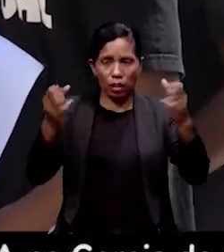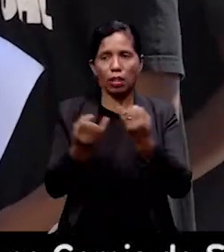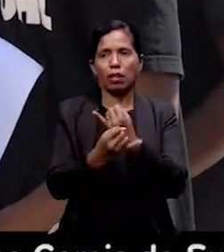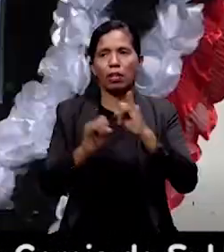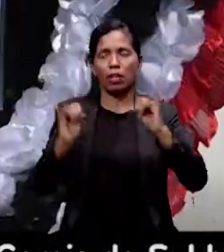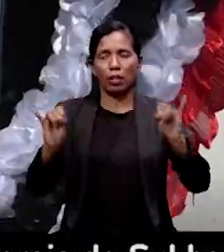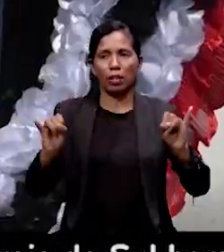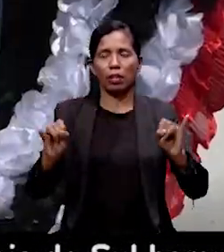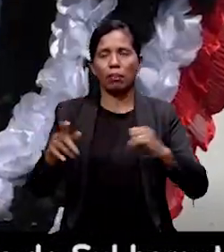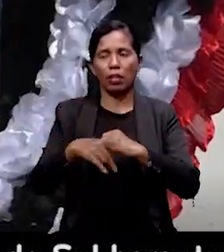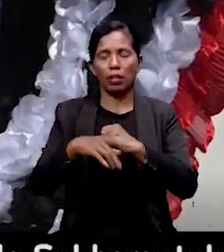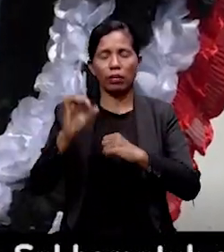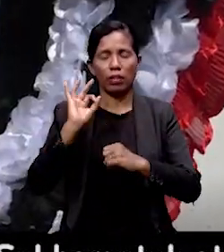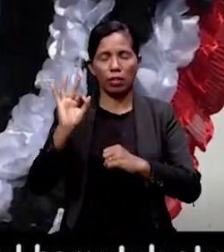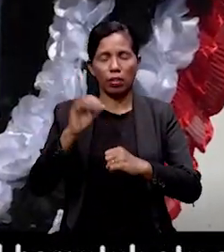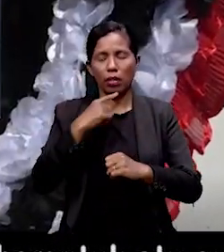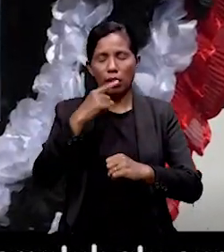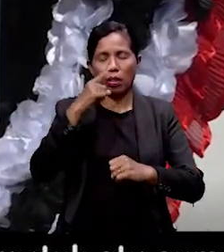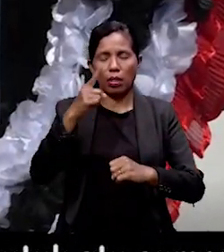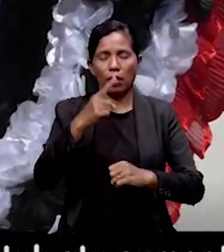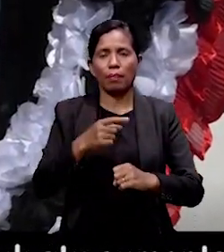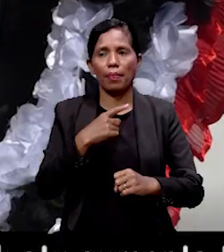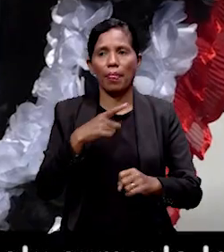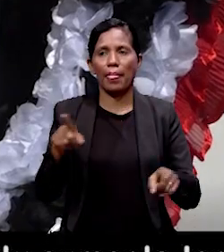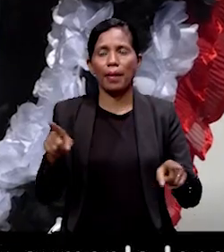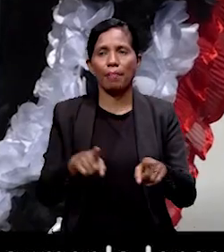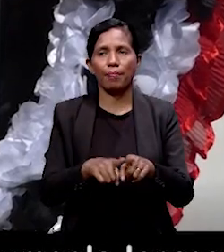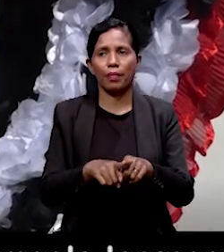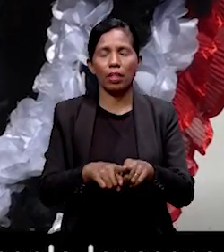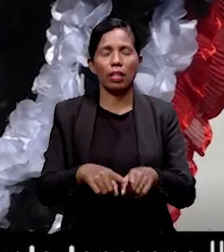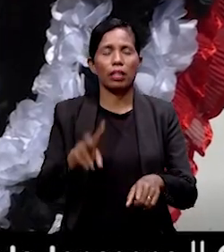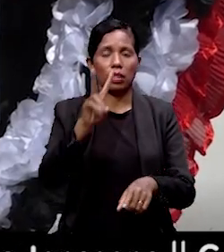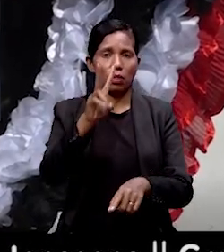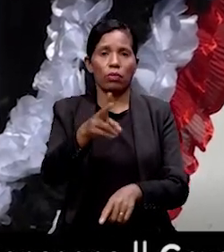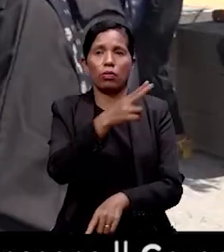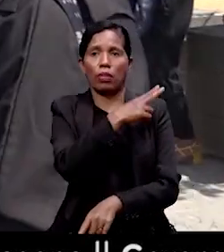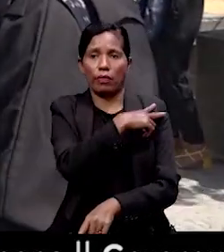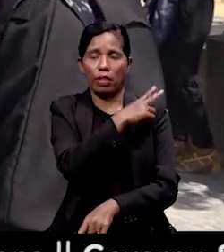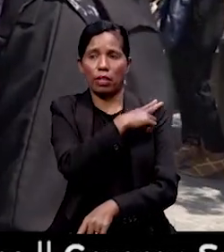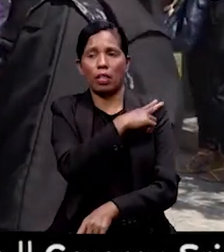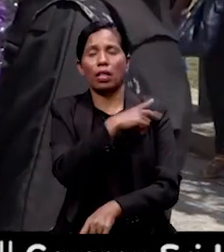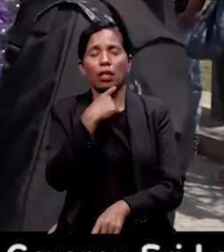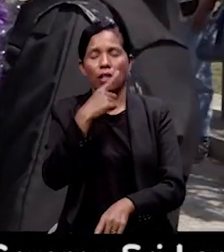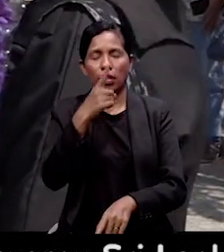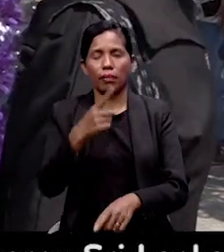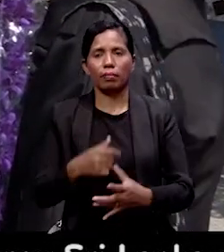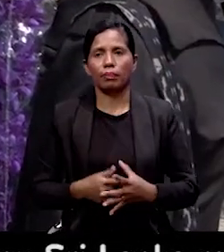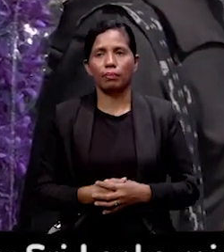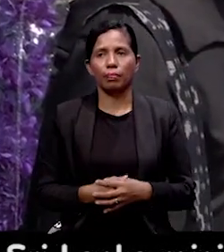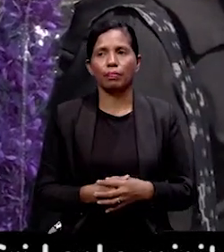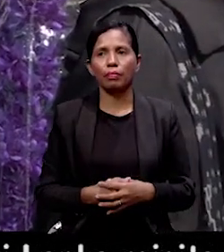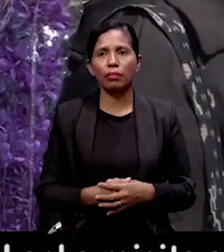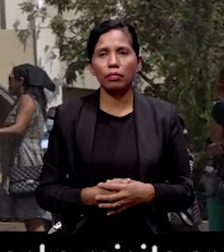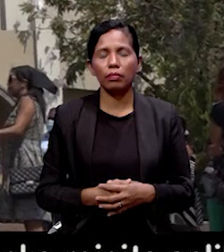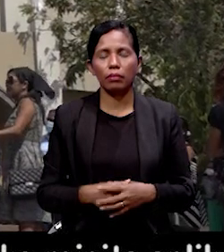Independente Fretilin, reconhece saudoso Humberto Gonçalves, ex-segundo sargento adjunto comandante do quartel-geral.